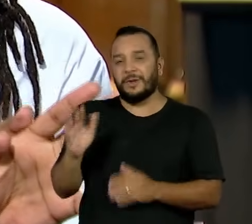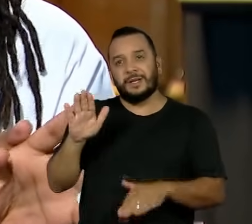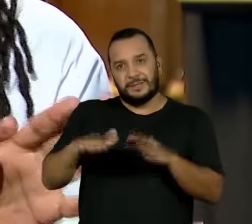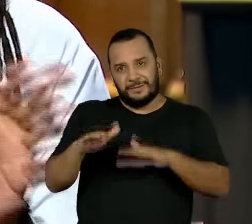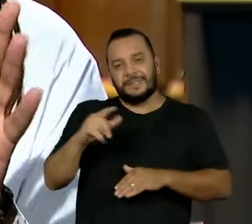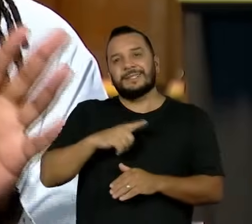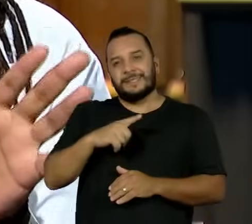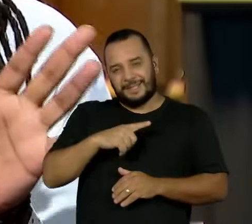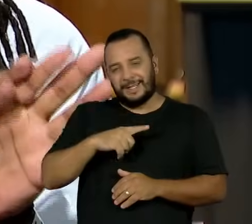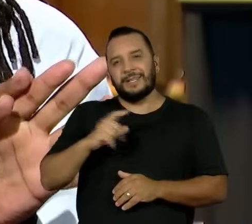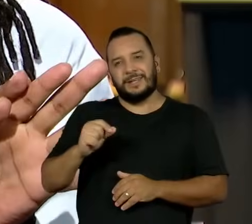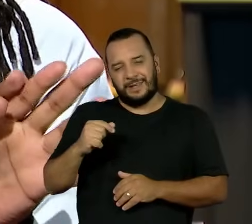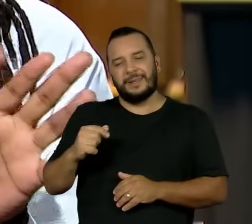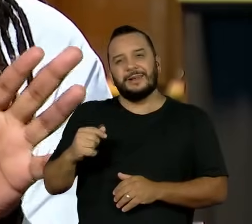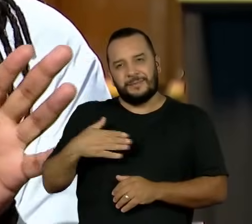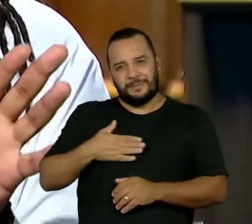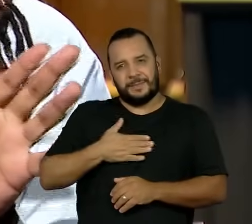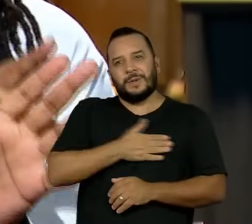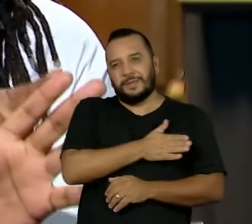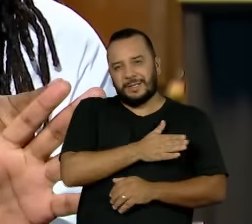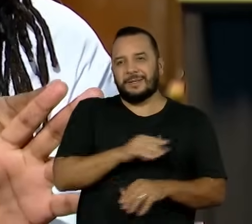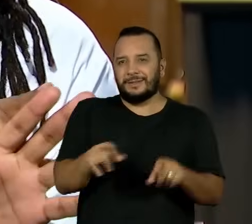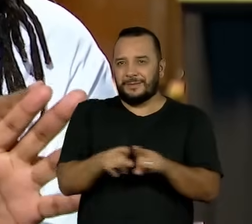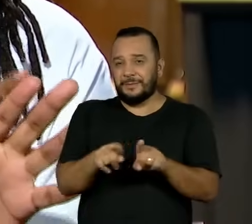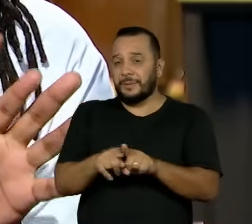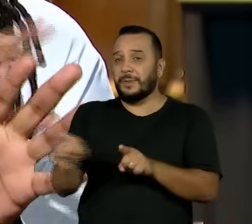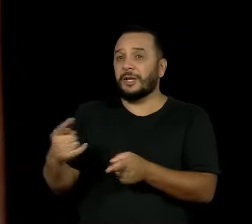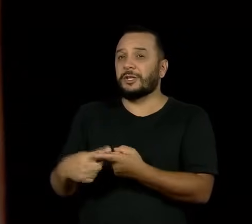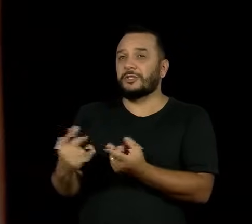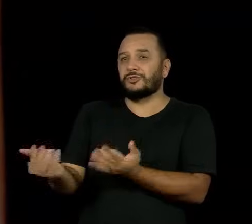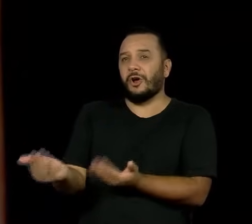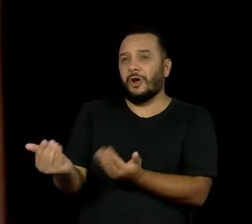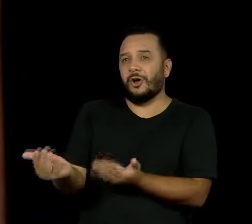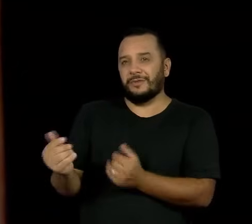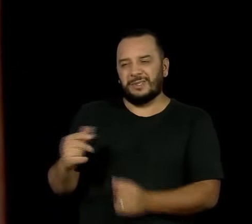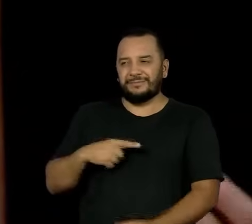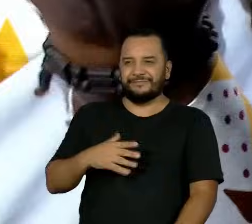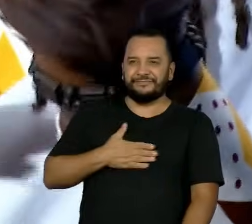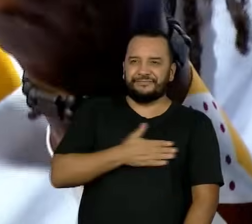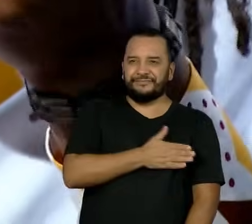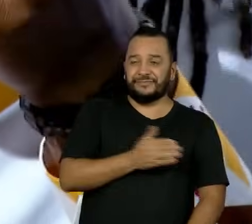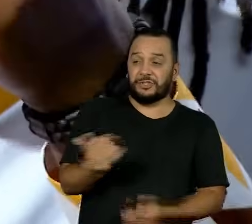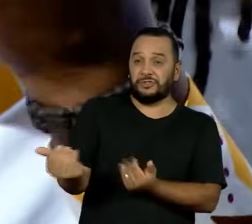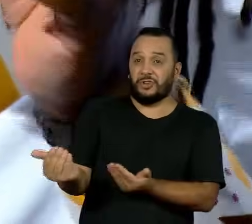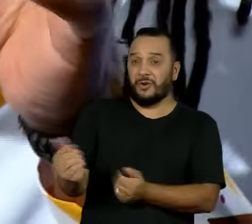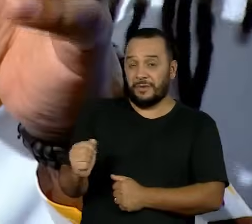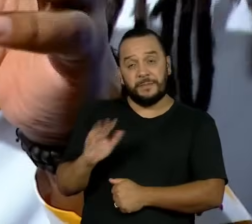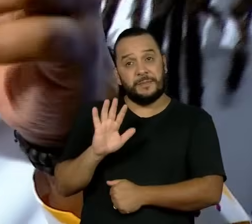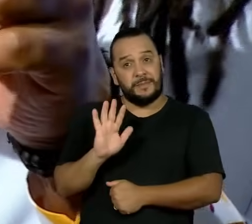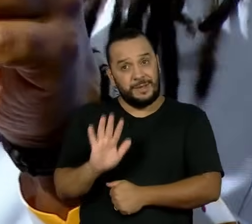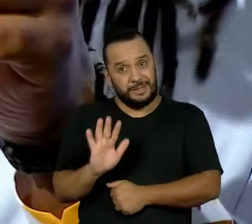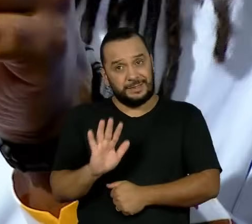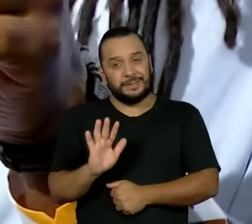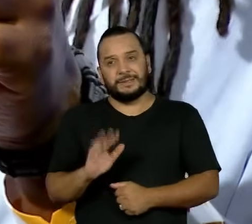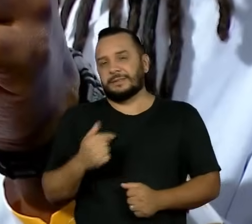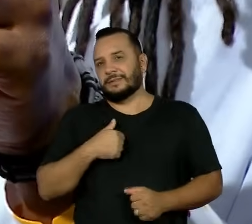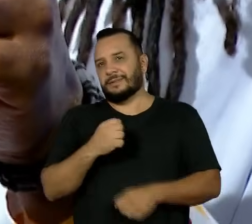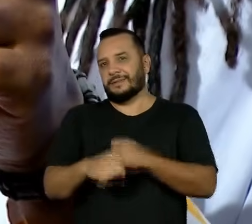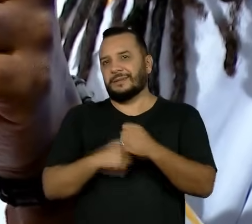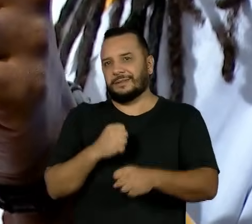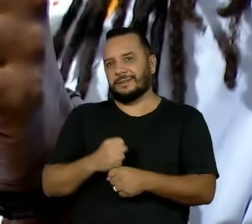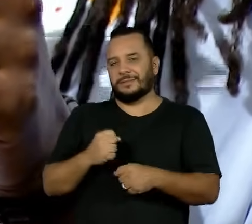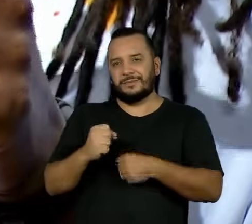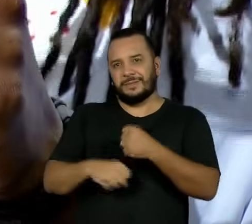o idadismo, etarismo, egeísmo, porque ela é mais nova. Tá. Mas a vantagem, né, se é que dá pra falar vantagem, é que com o passar do